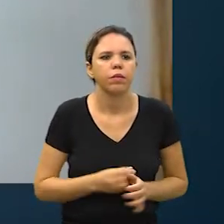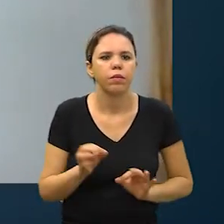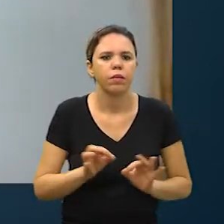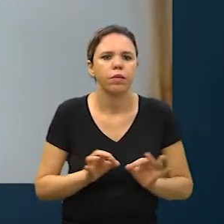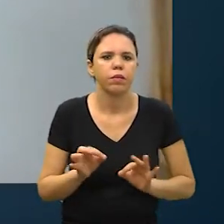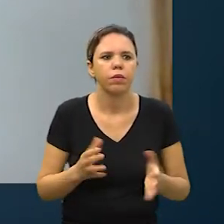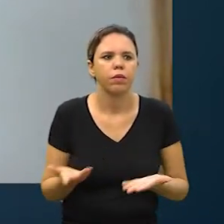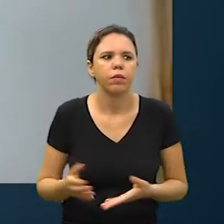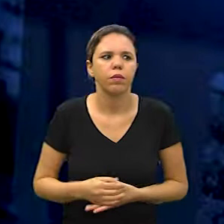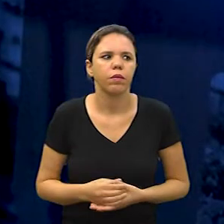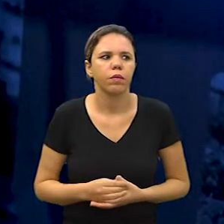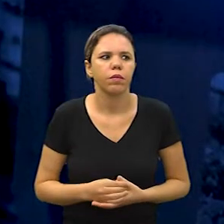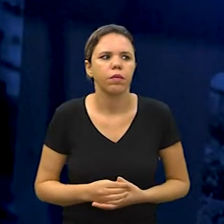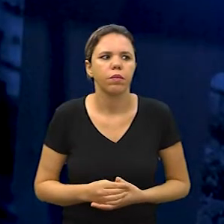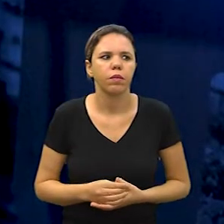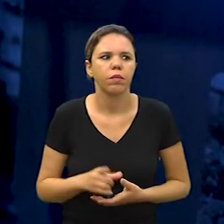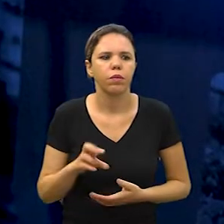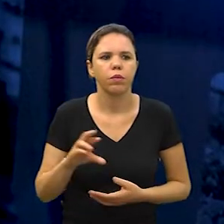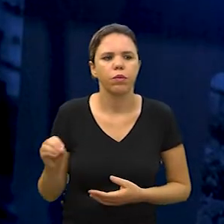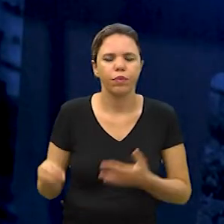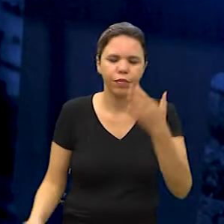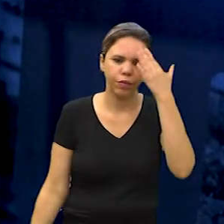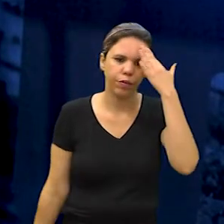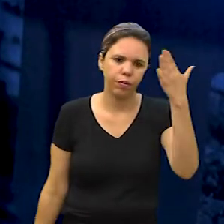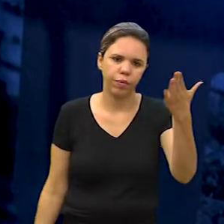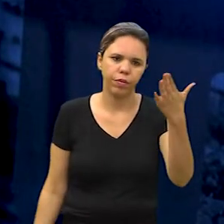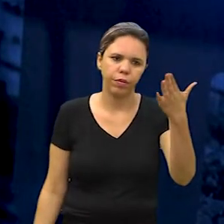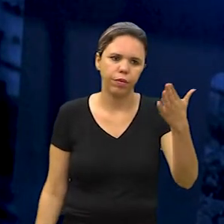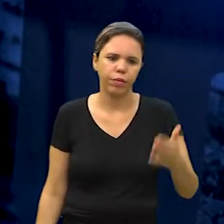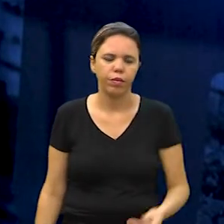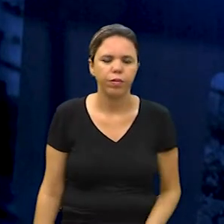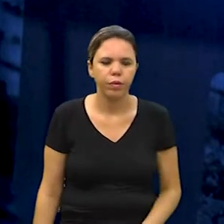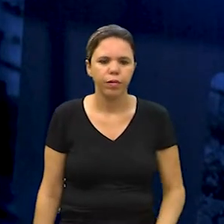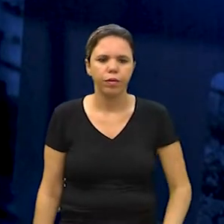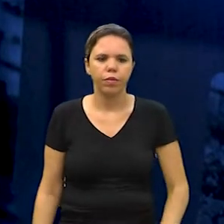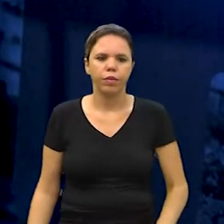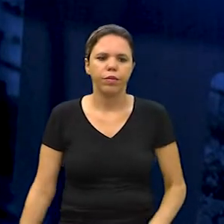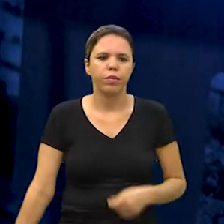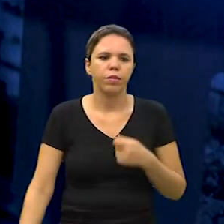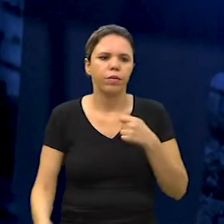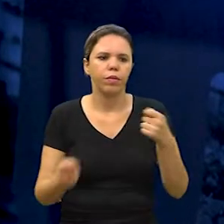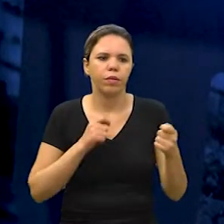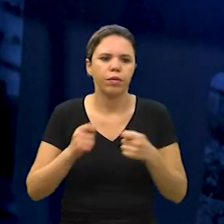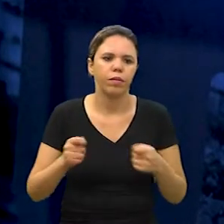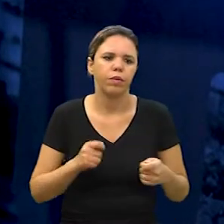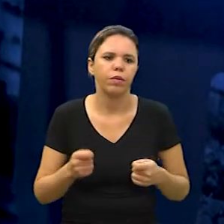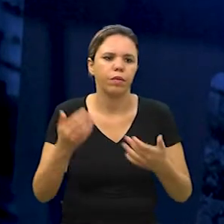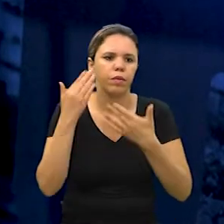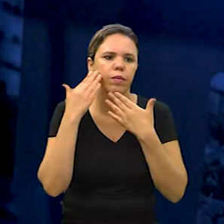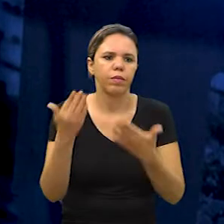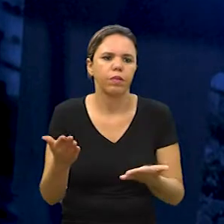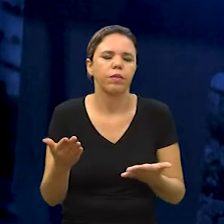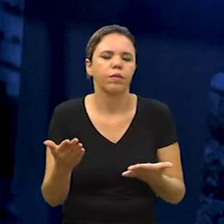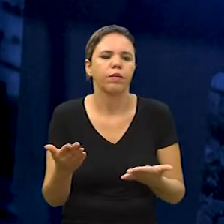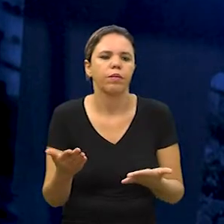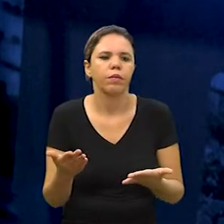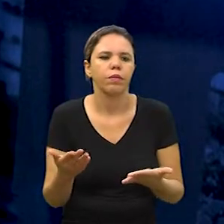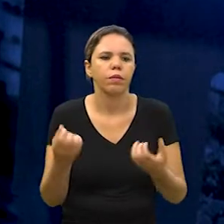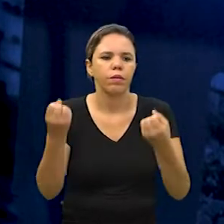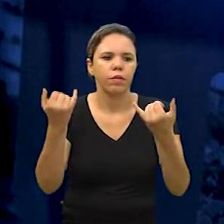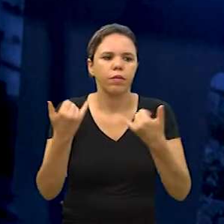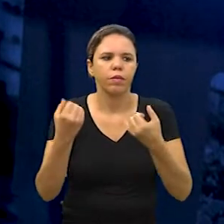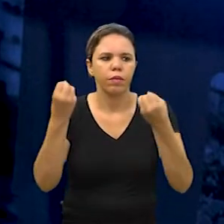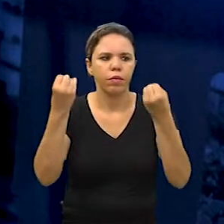com muito planejamento. Leandro Sobrinho, muito obrigada pela sua entrevista. A gente agradece aí de